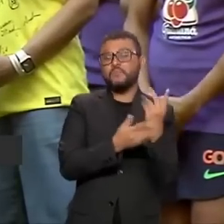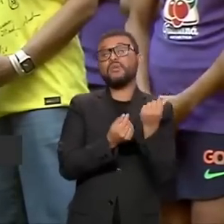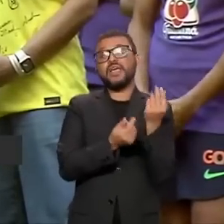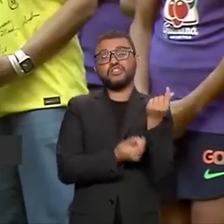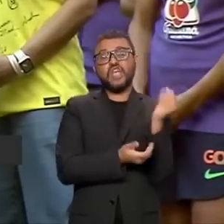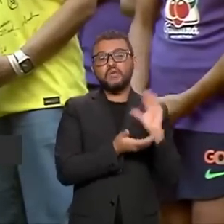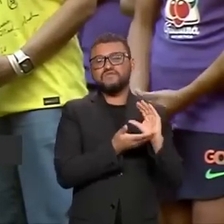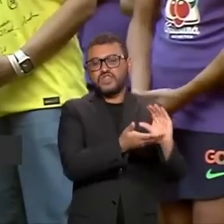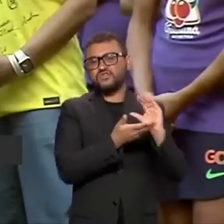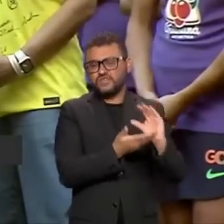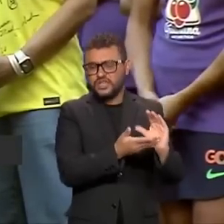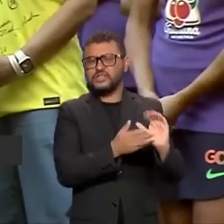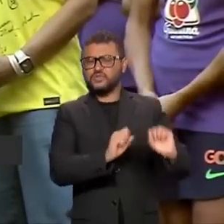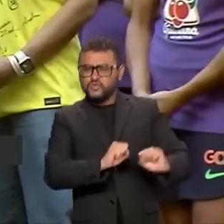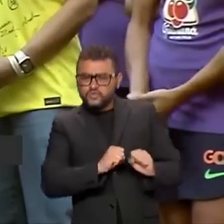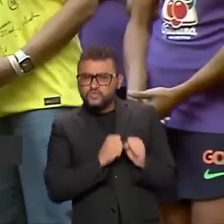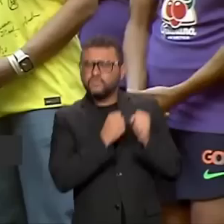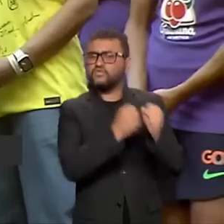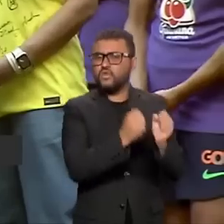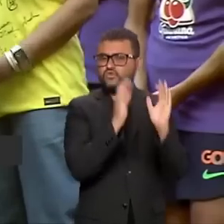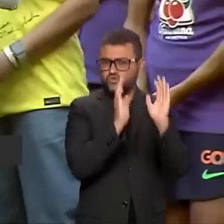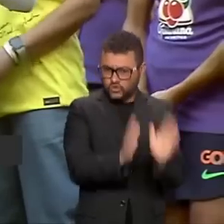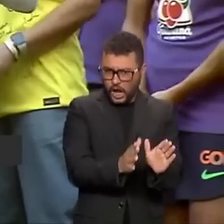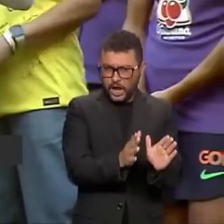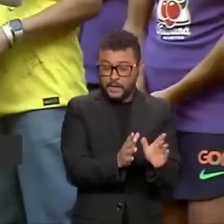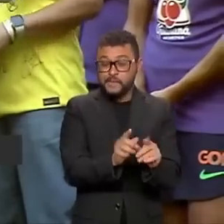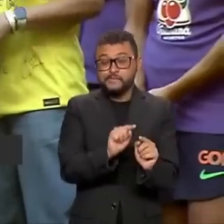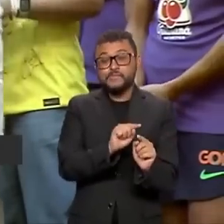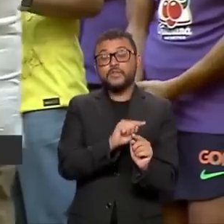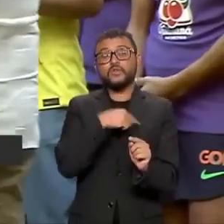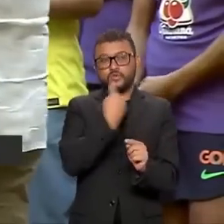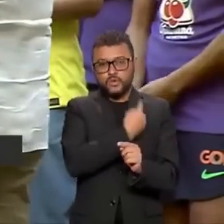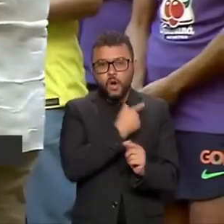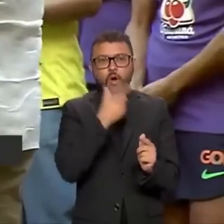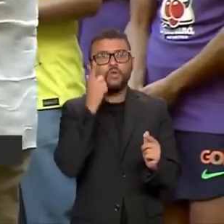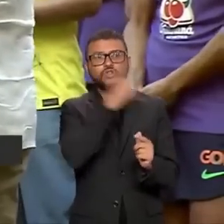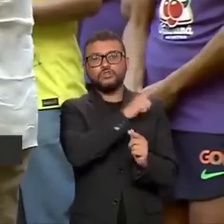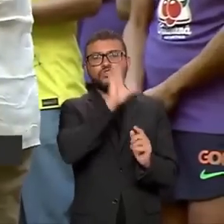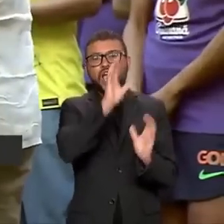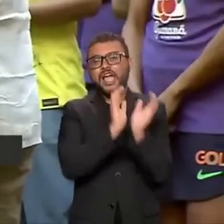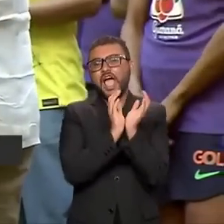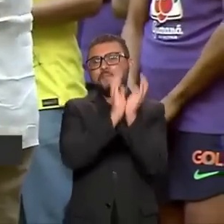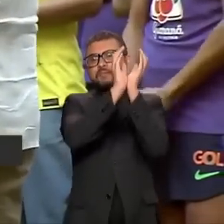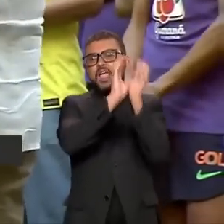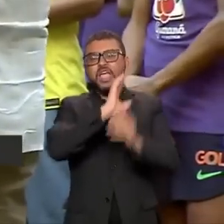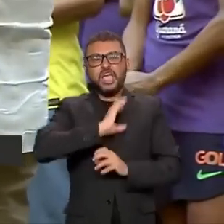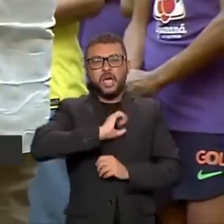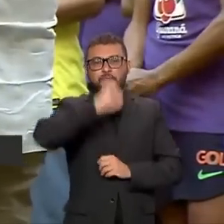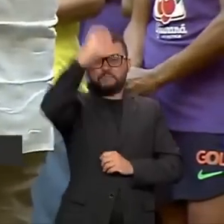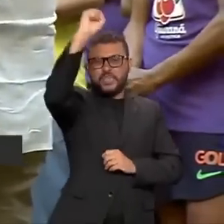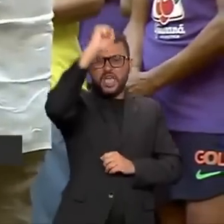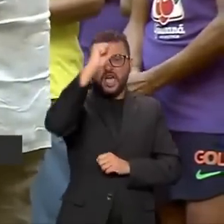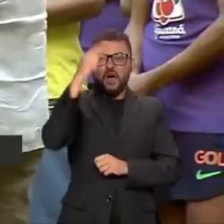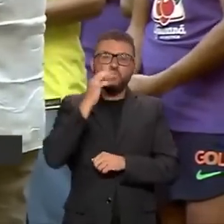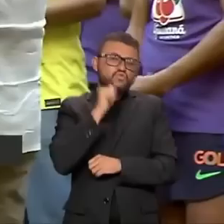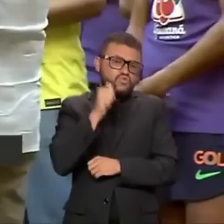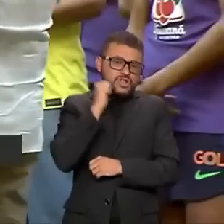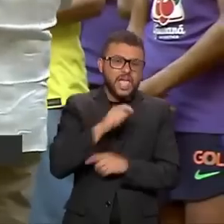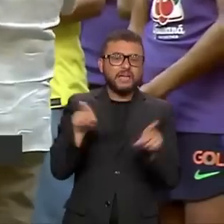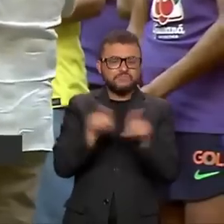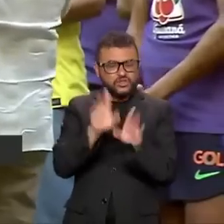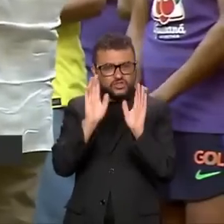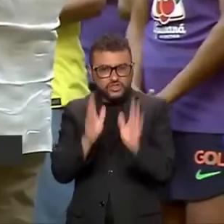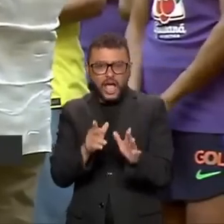investimento. Houve muito investimento e aí nós conseguimos ser campeões do mundo feminino, ser campeões do mundiais, mas às